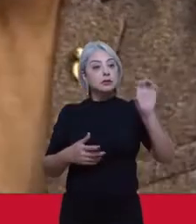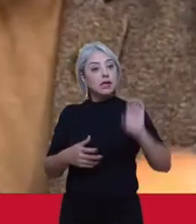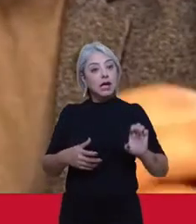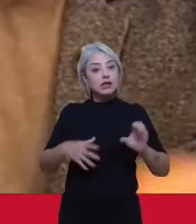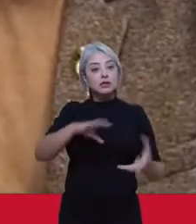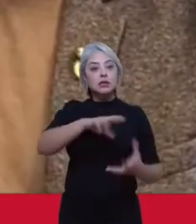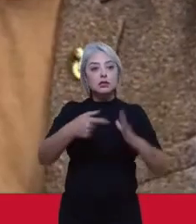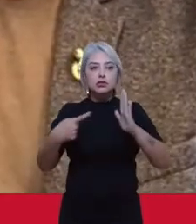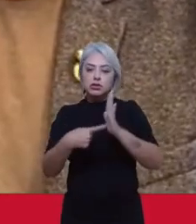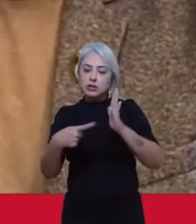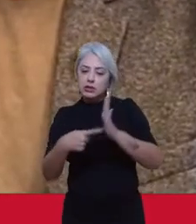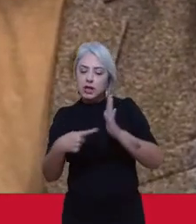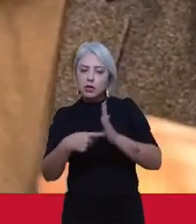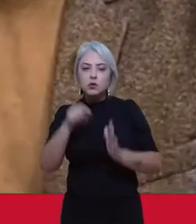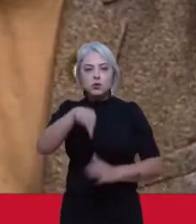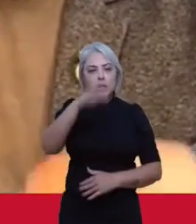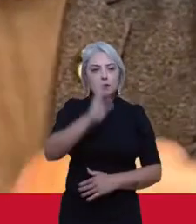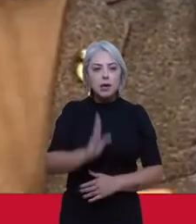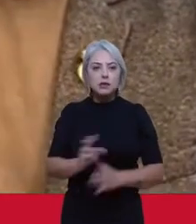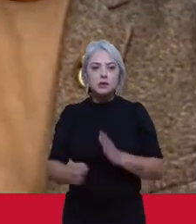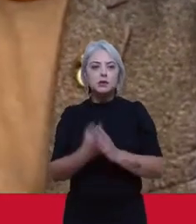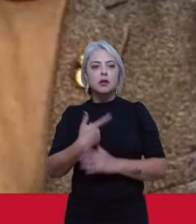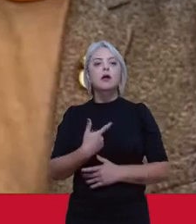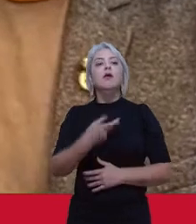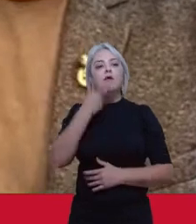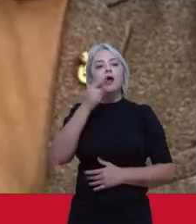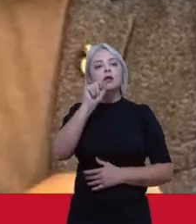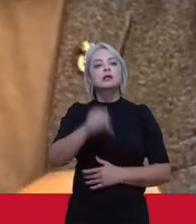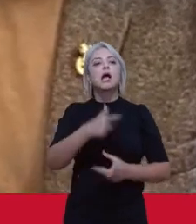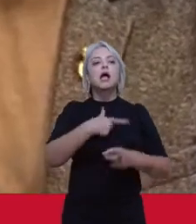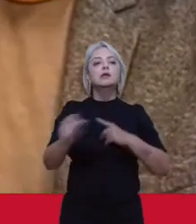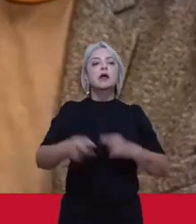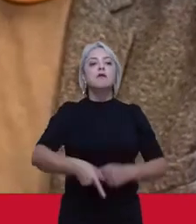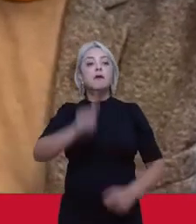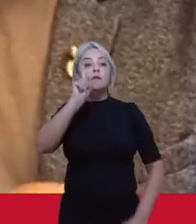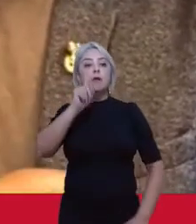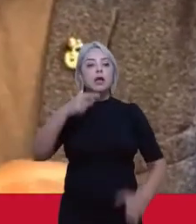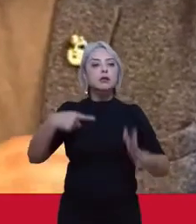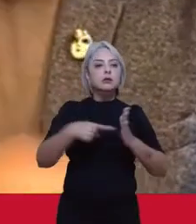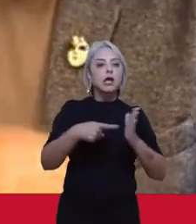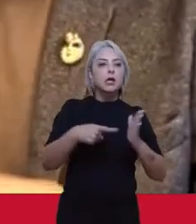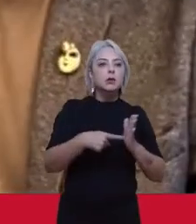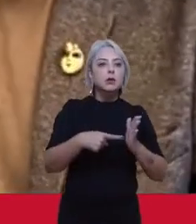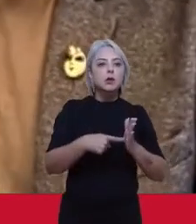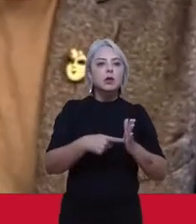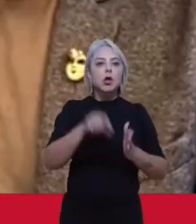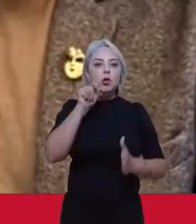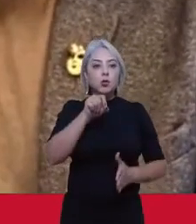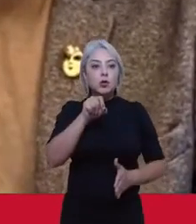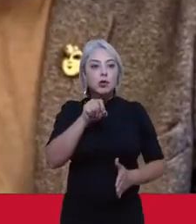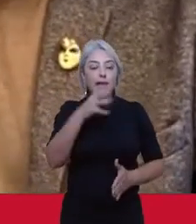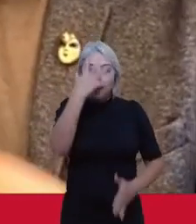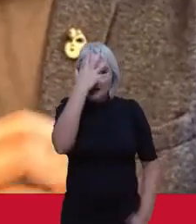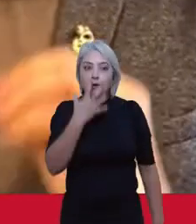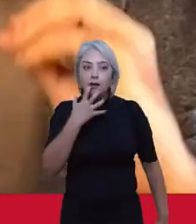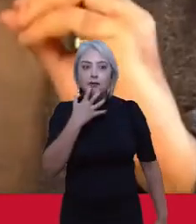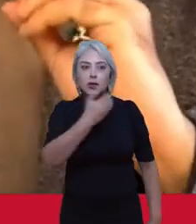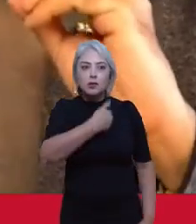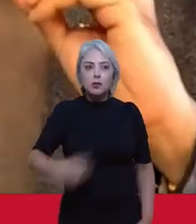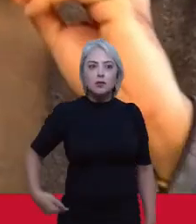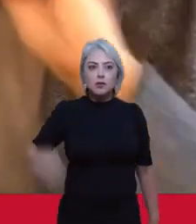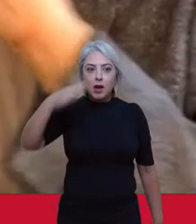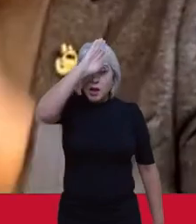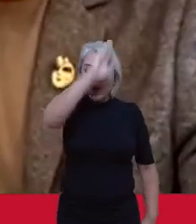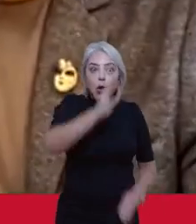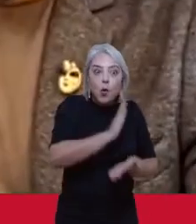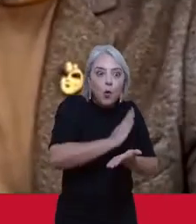internacional, de denúncia do que era o Brasil. Então, posso dizer seguramente que a minha saída foi a primeira denúncia do que era, da gravidade do governo Bolsonaro, que